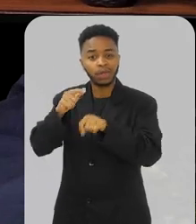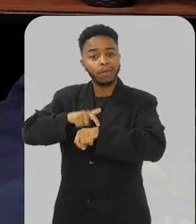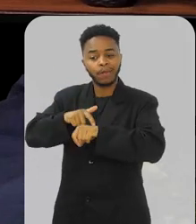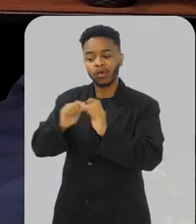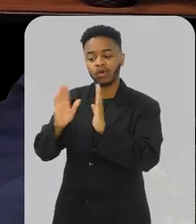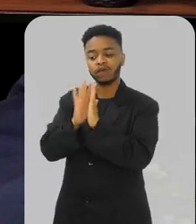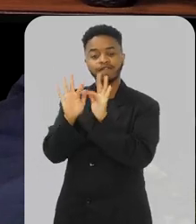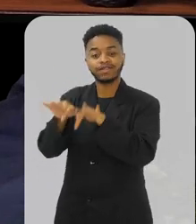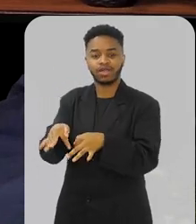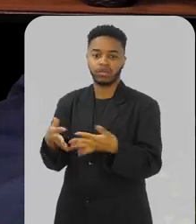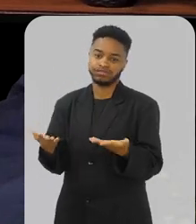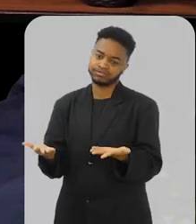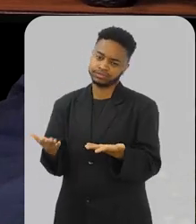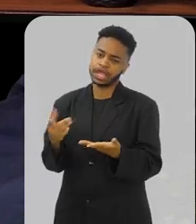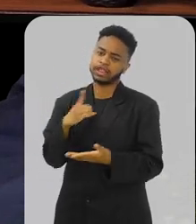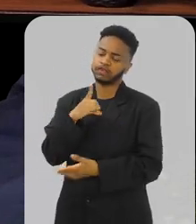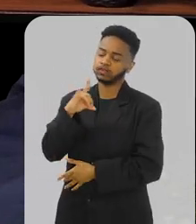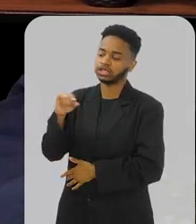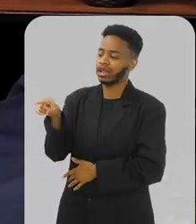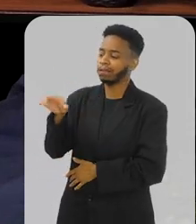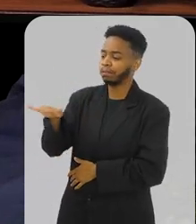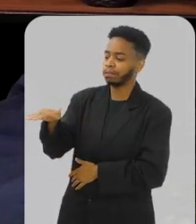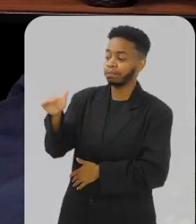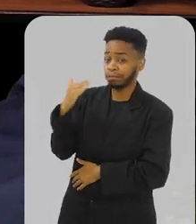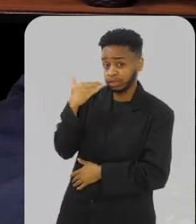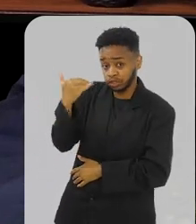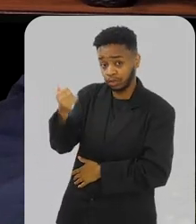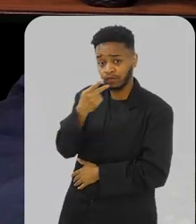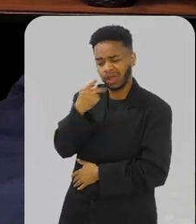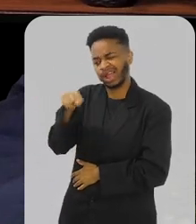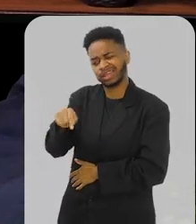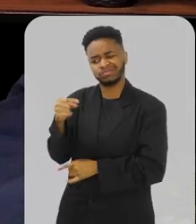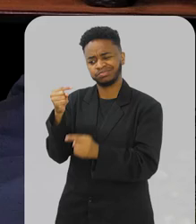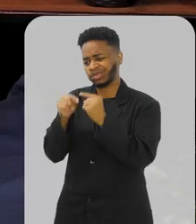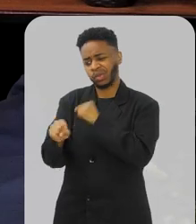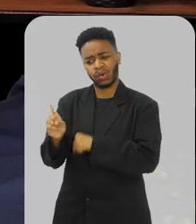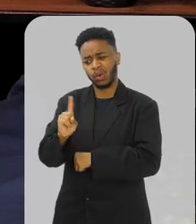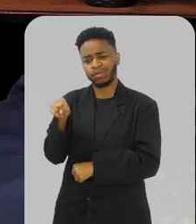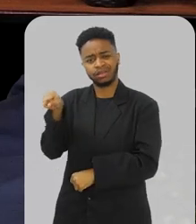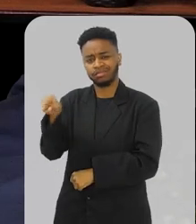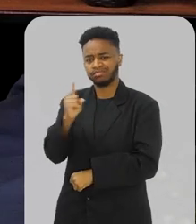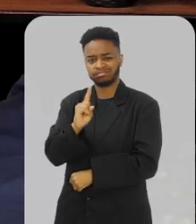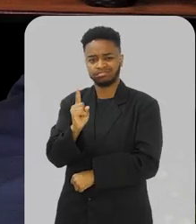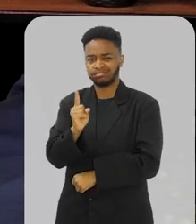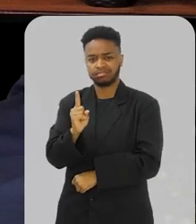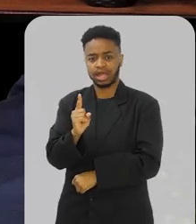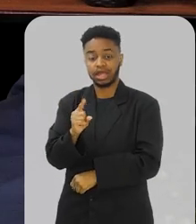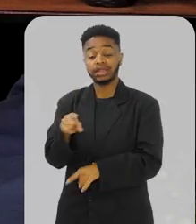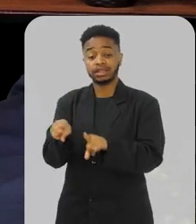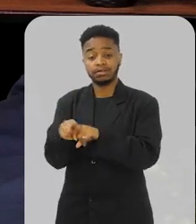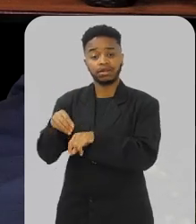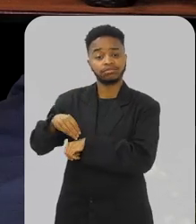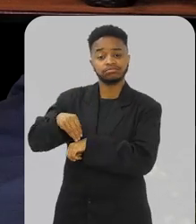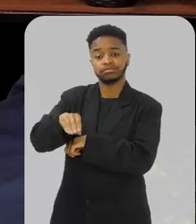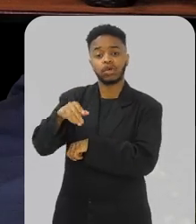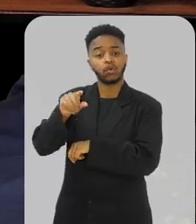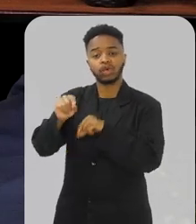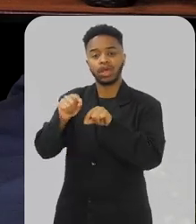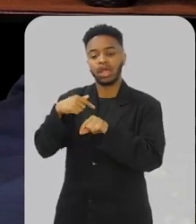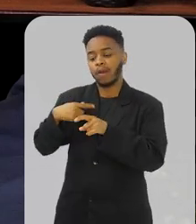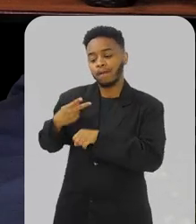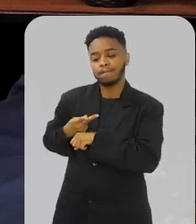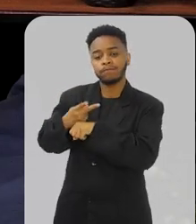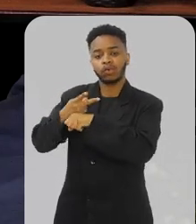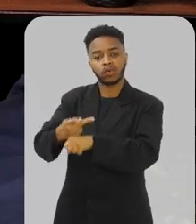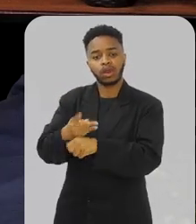prece final. Um dia ele me chamou e disse que ali não era o meu lugar de religião. E me indicou procurar